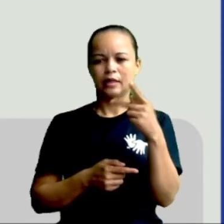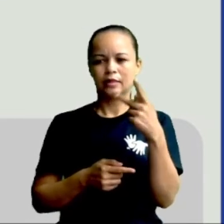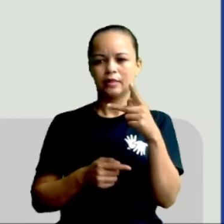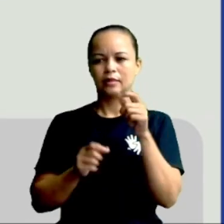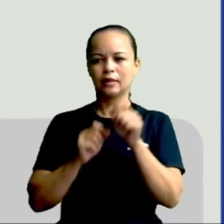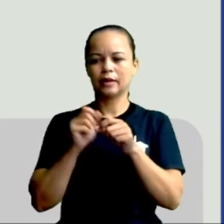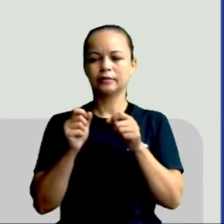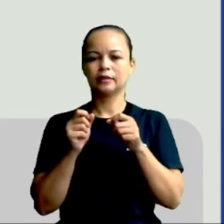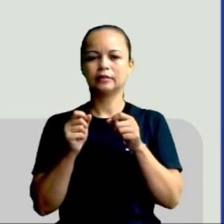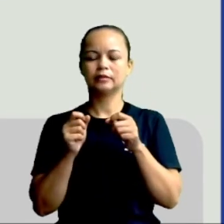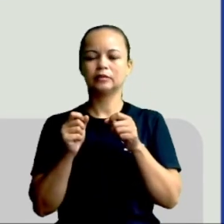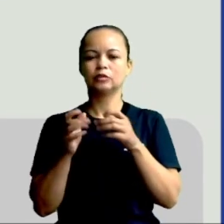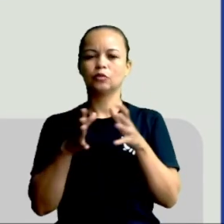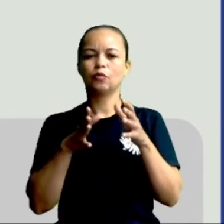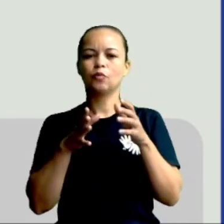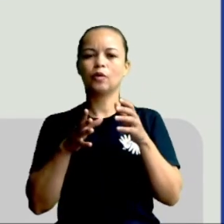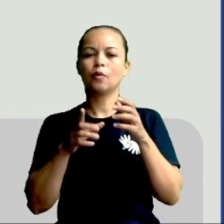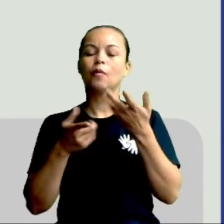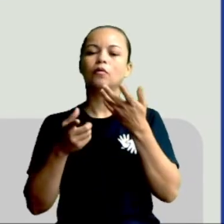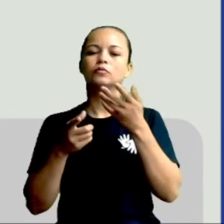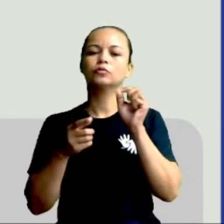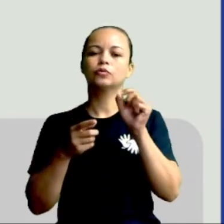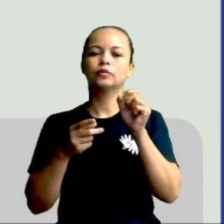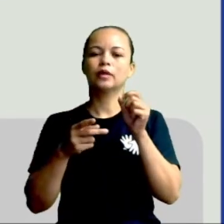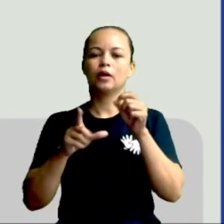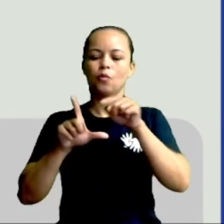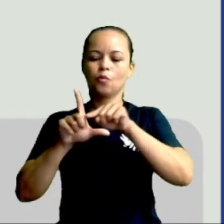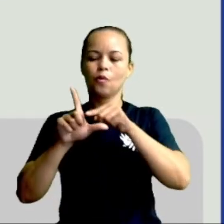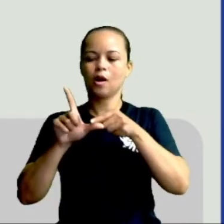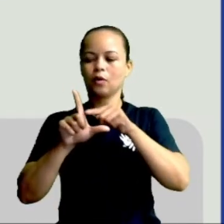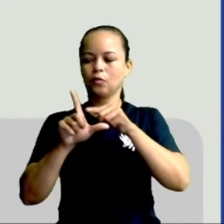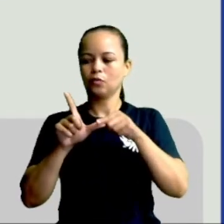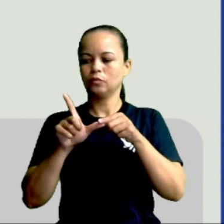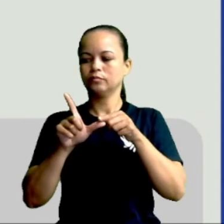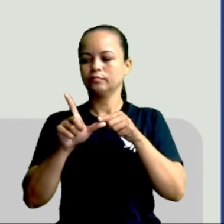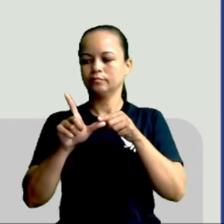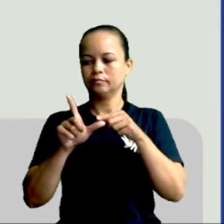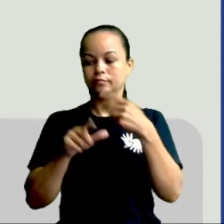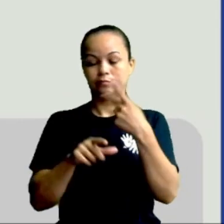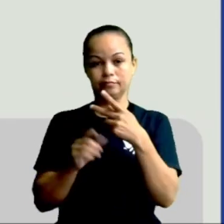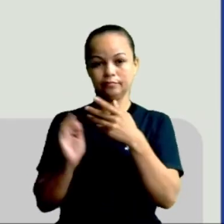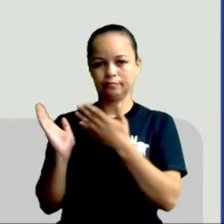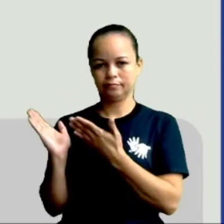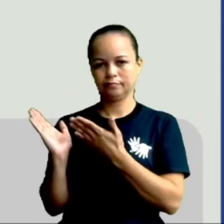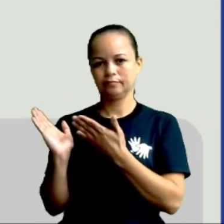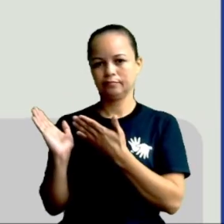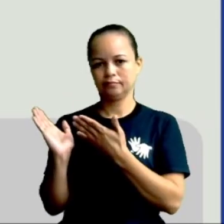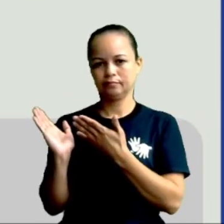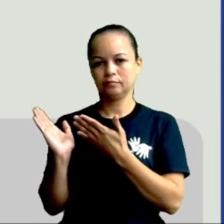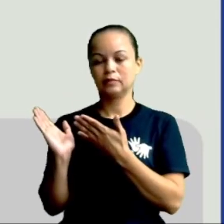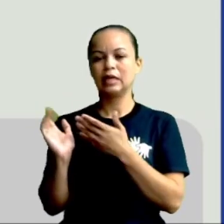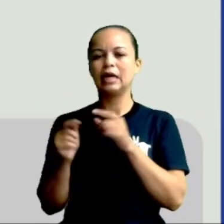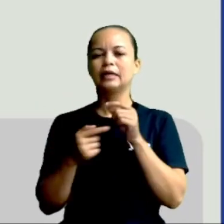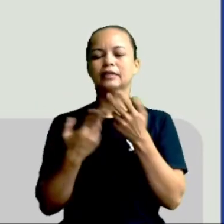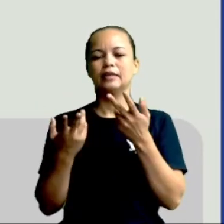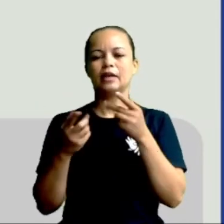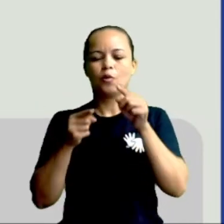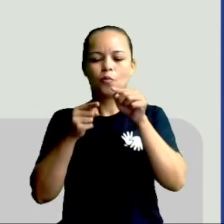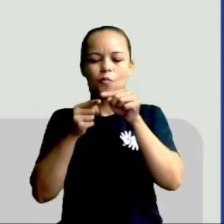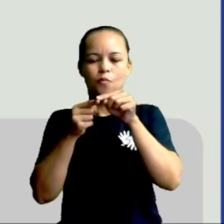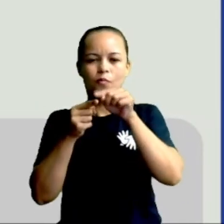tracinho, agora eu vou colocar o ângulo, nosso maior ângulo de rotação, que é uma